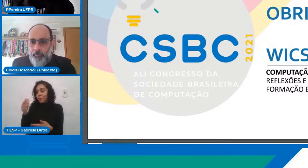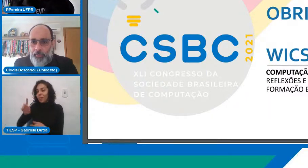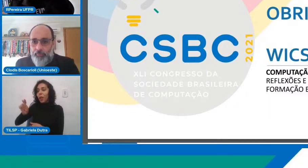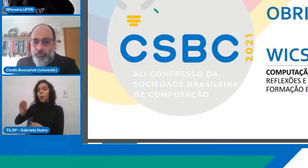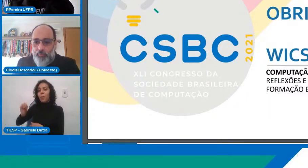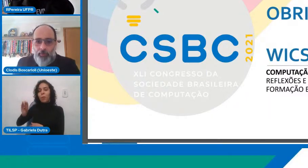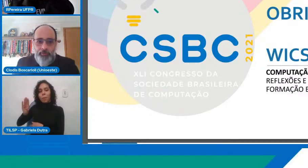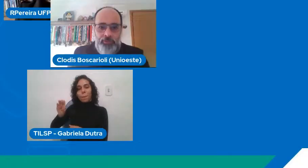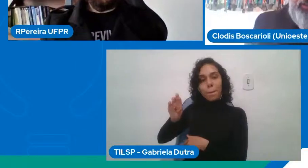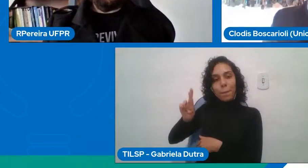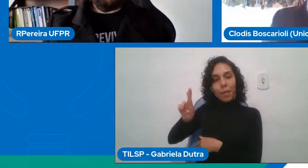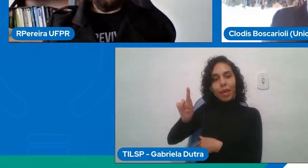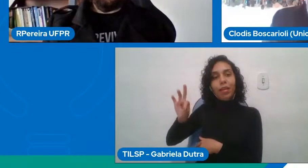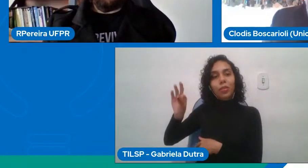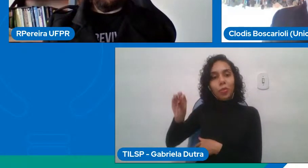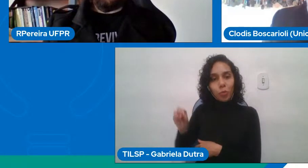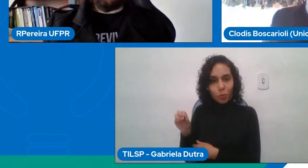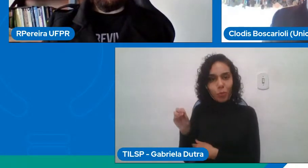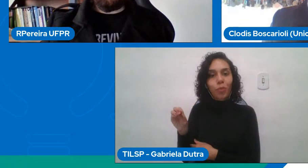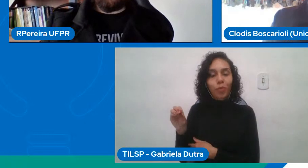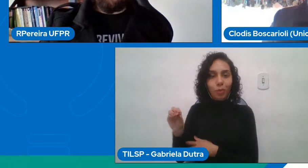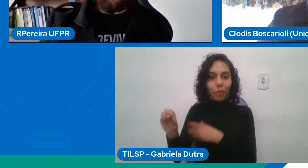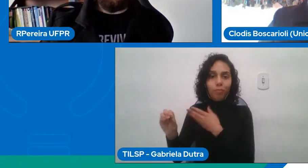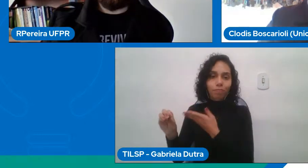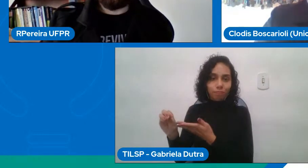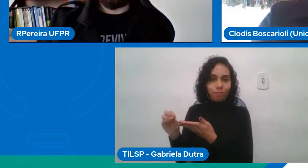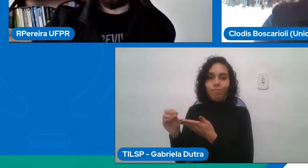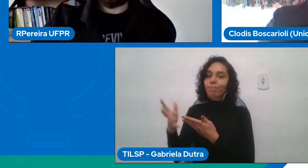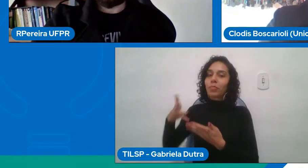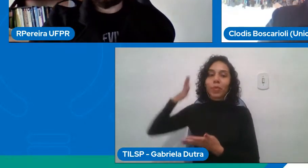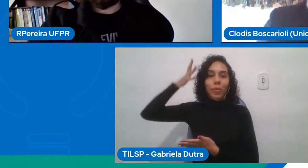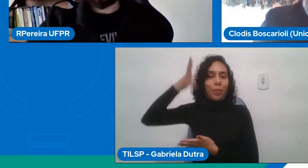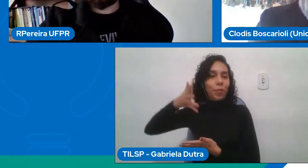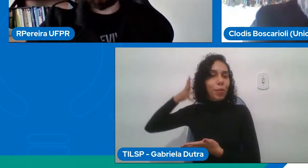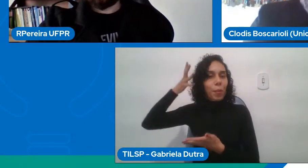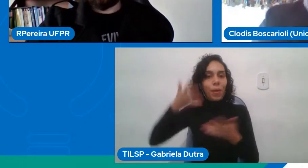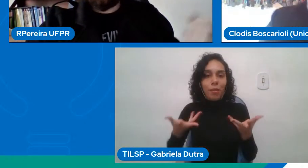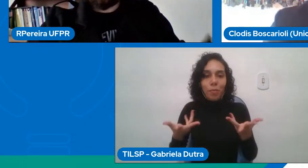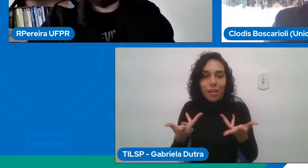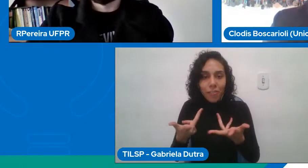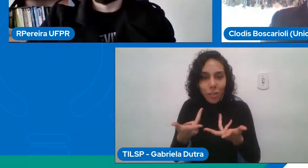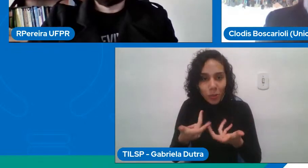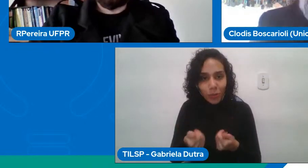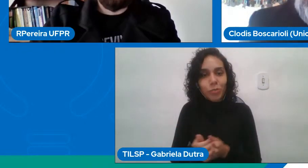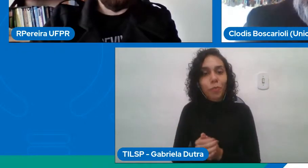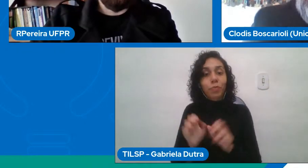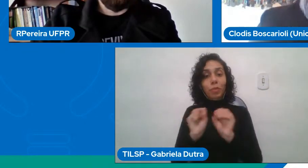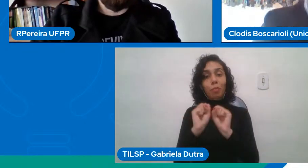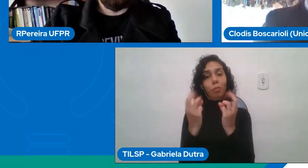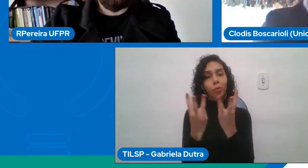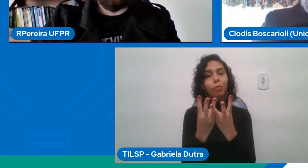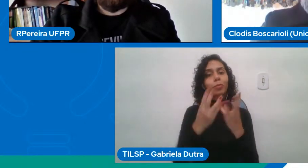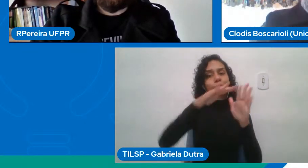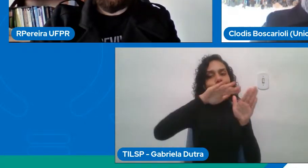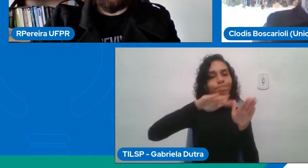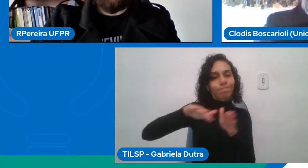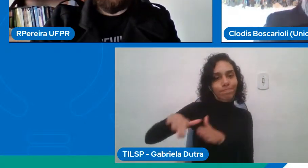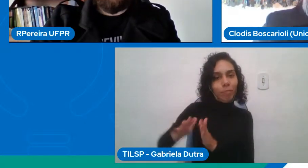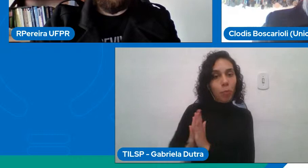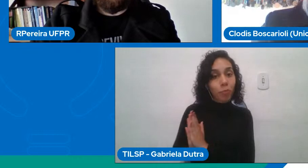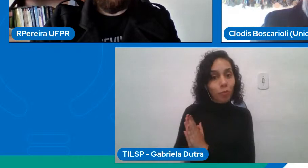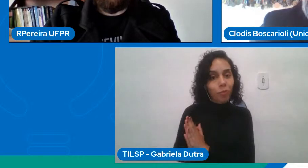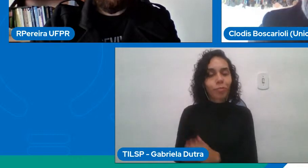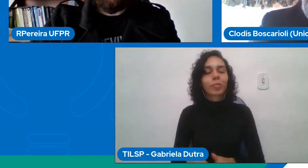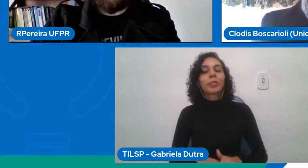Leonardo acho que pode tirar os slides perfeito muito bom te ouvir e